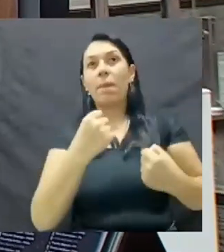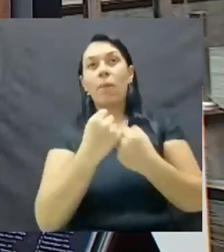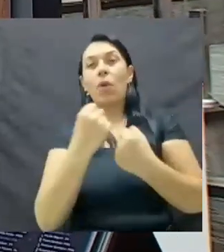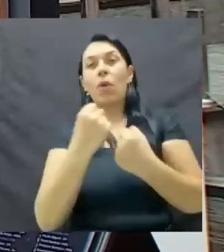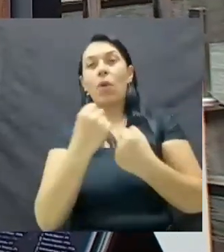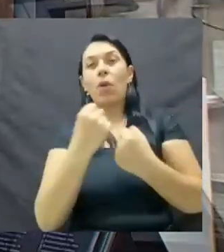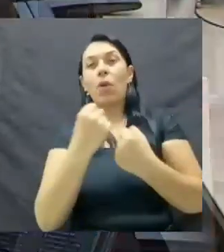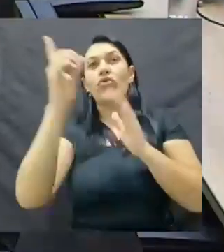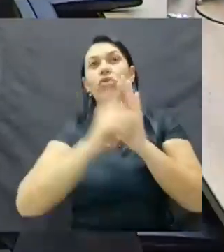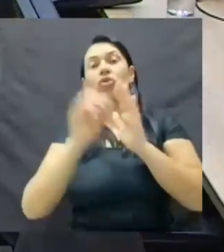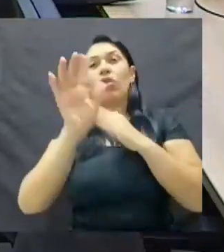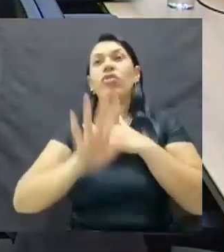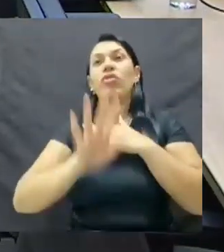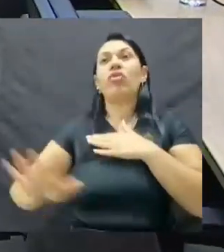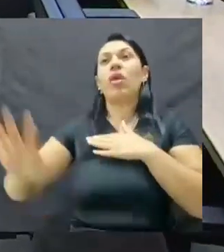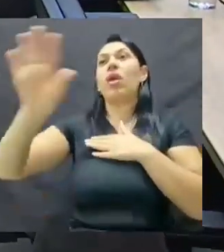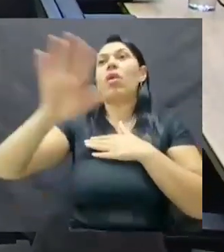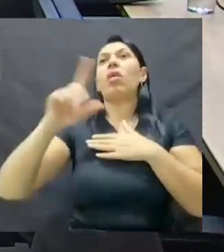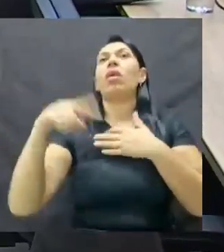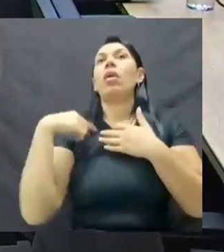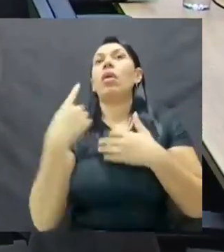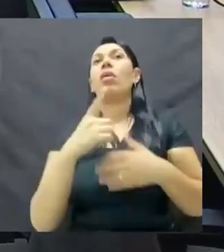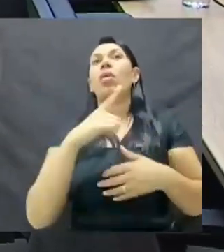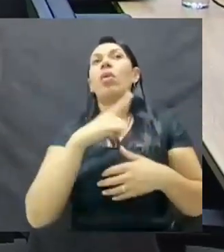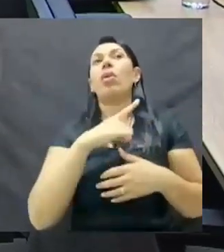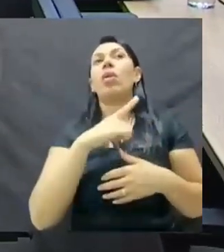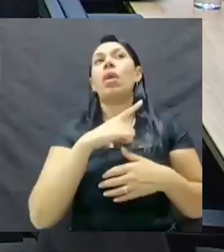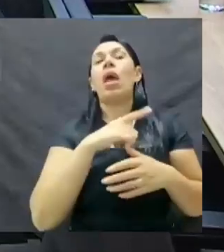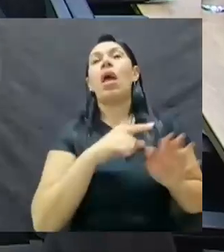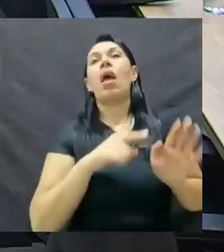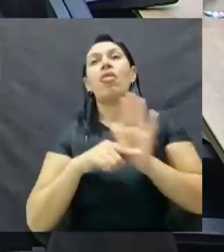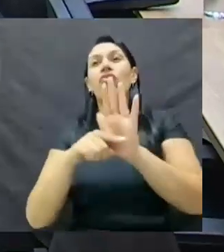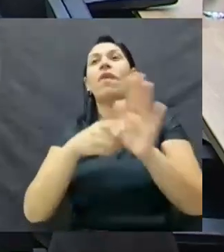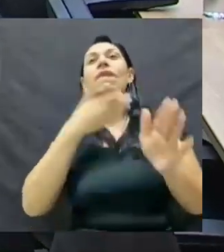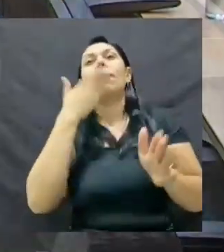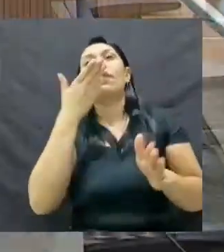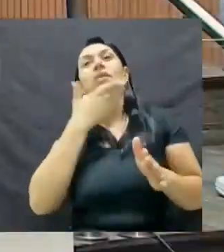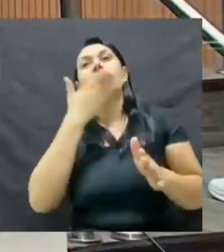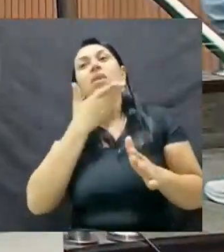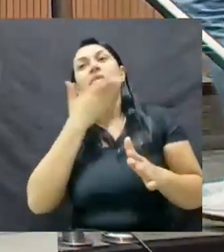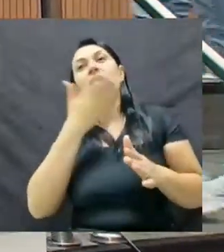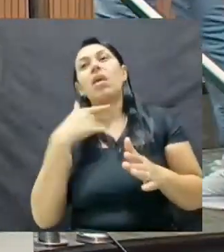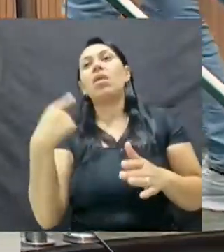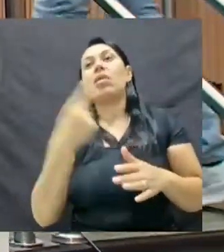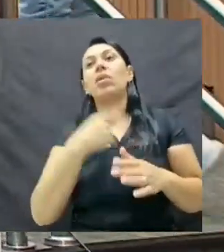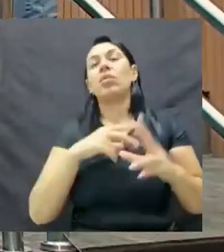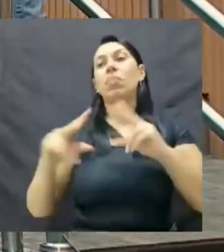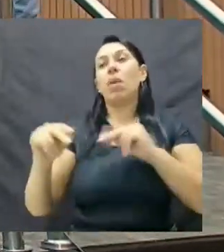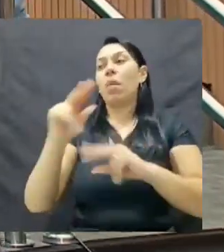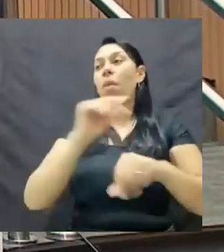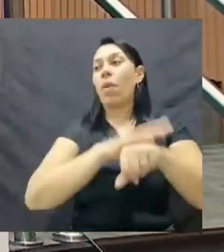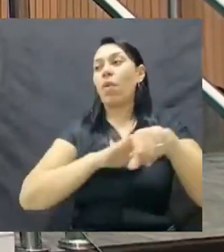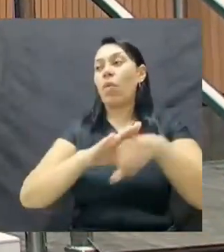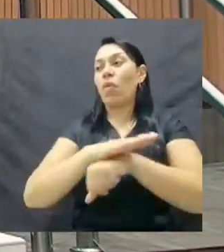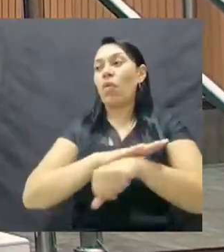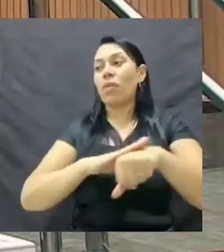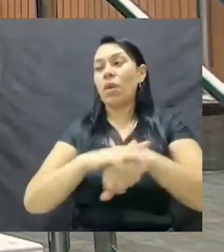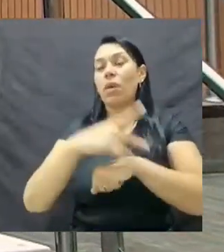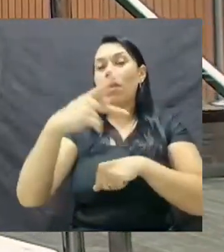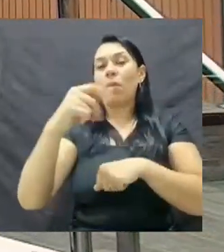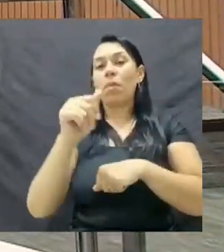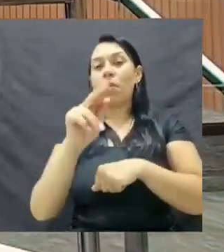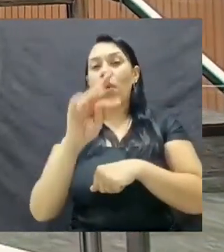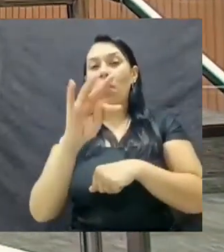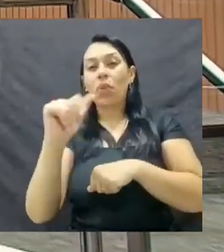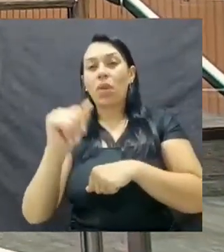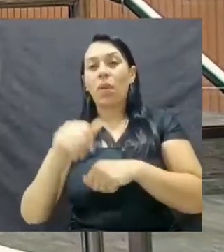gente está ali, sabe, para auxiliar, facilitar. A gente está conversando muito também sobre as pautas, sabe, a própria presidência vem aqui,